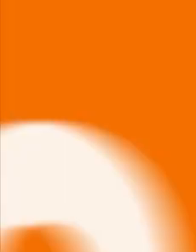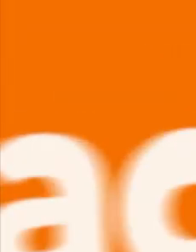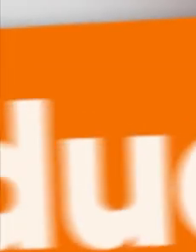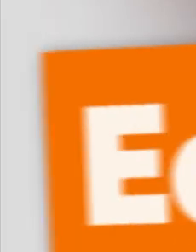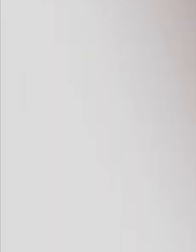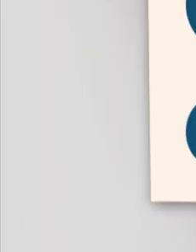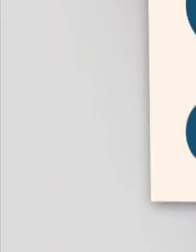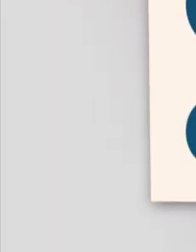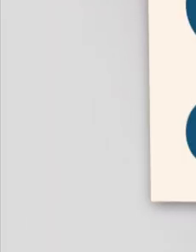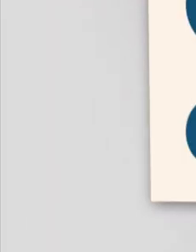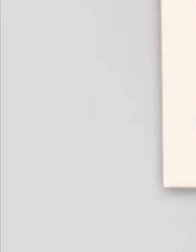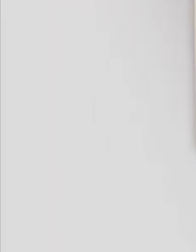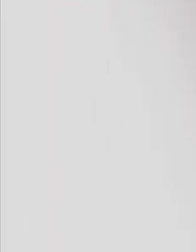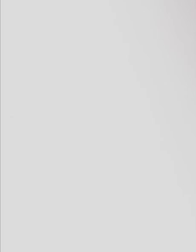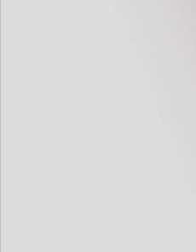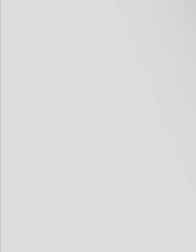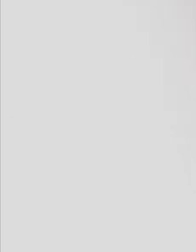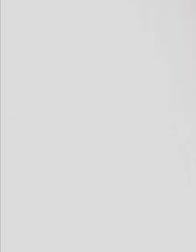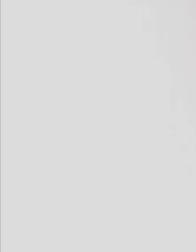lá.